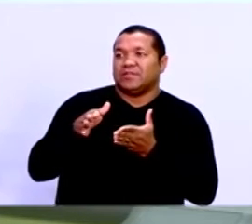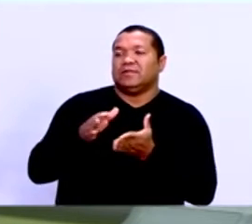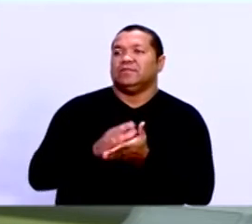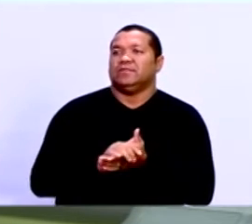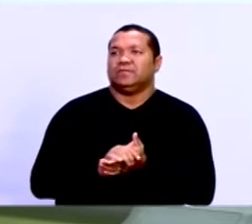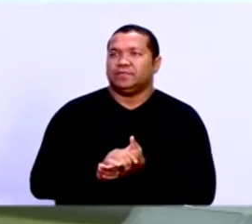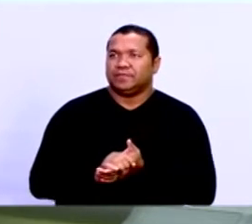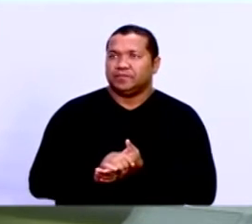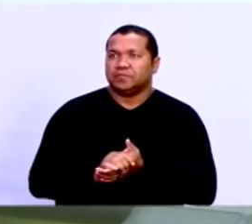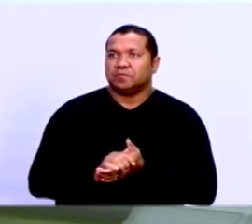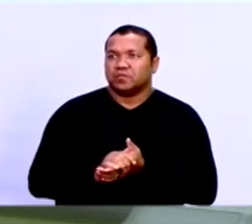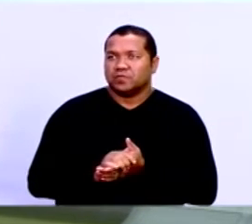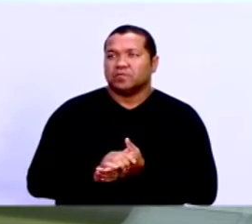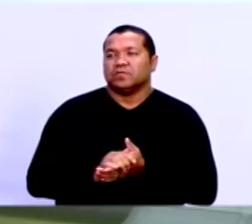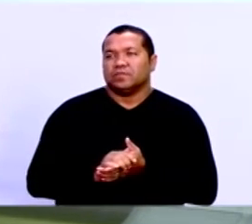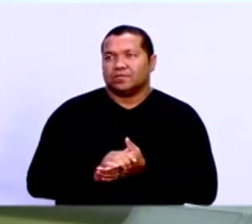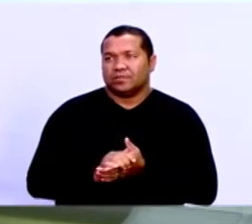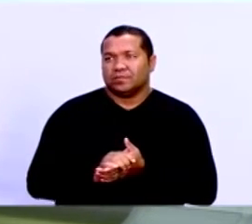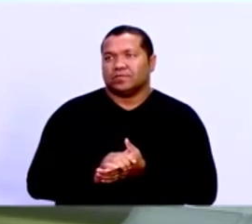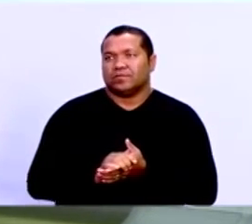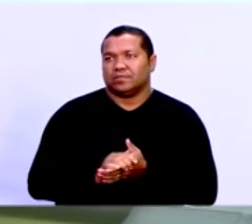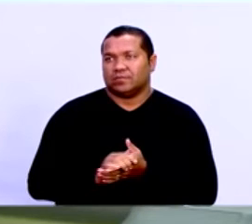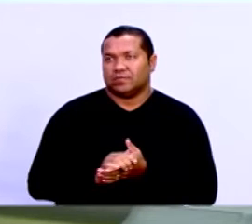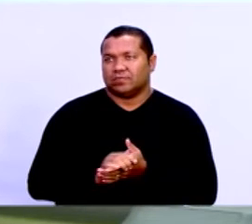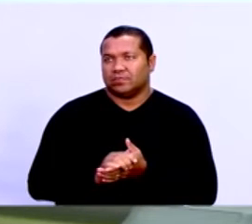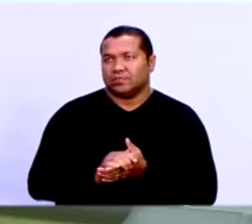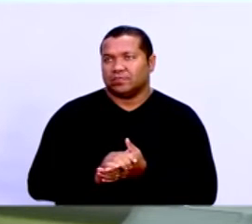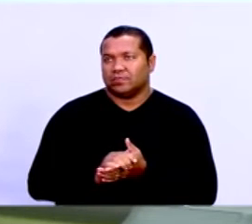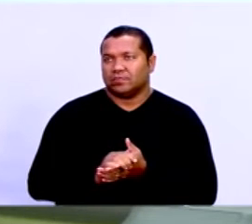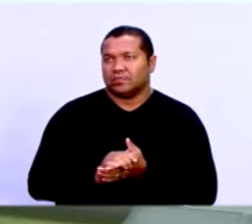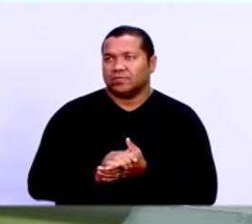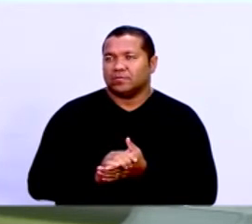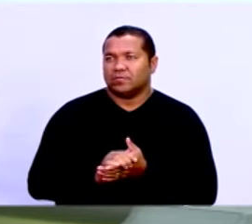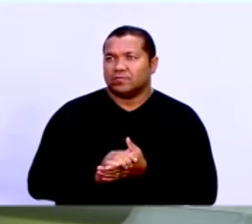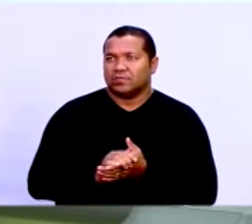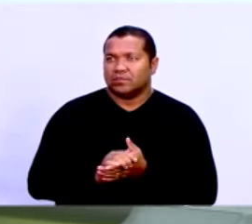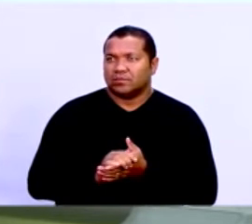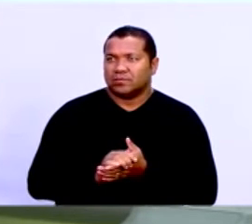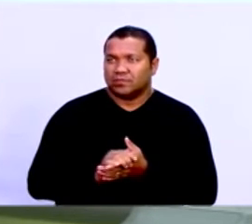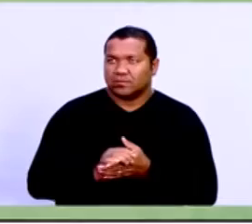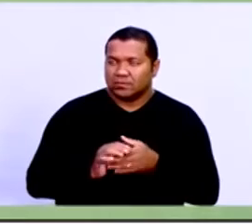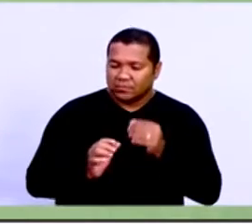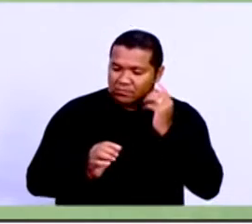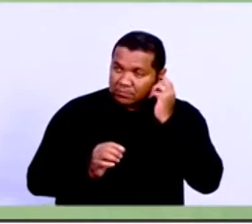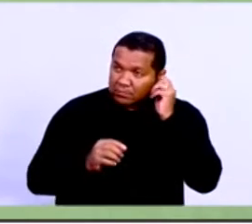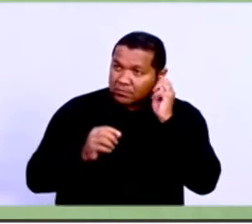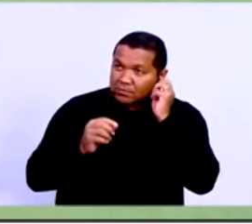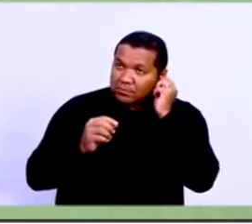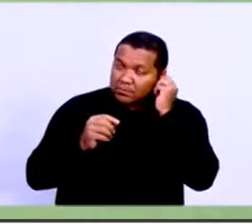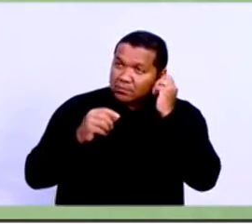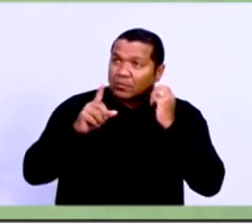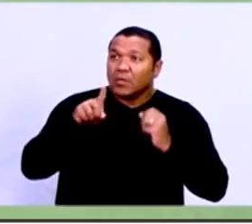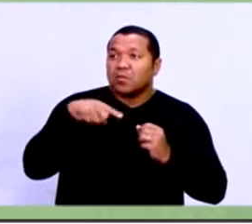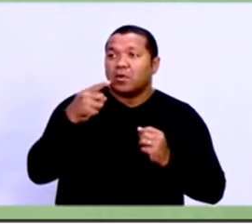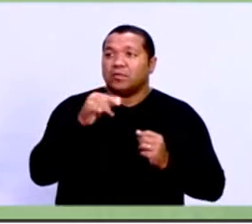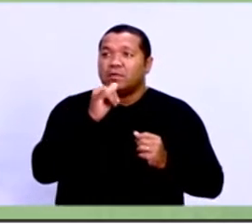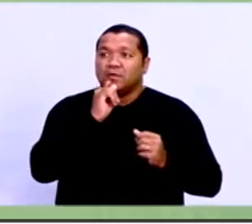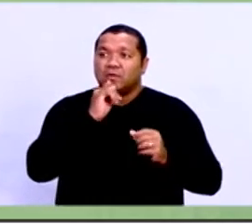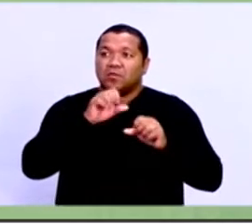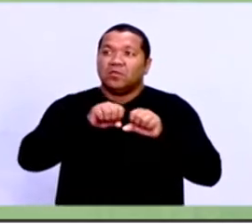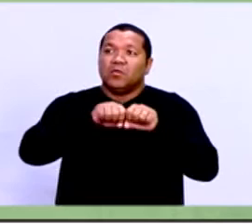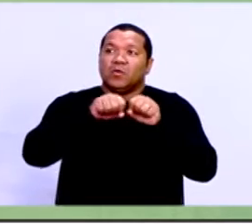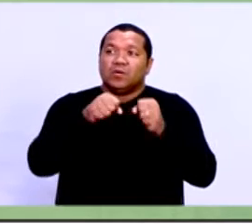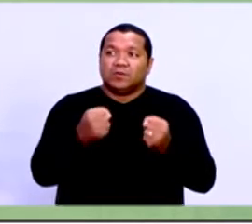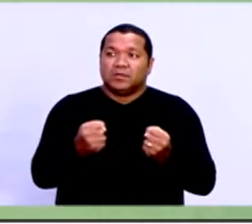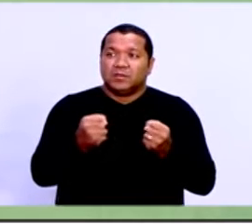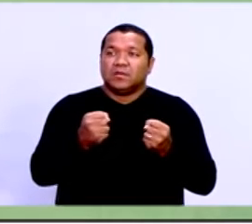segundos pode ser uma restrição e pode ser uma qualidade do meu sistema próximo exemplo o software deve ser